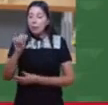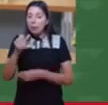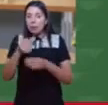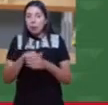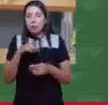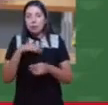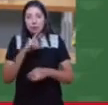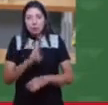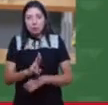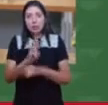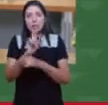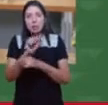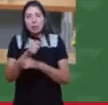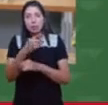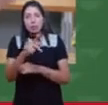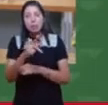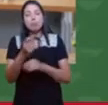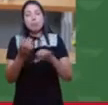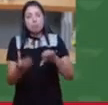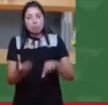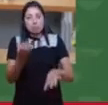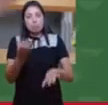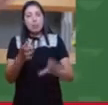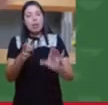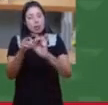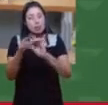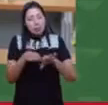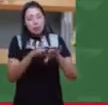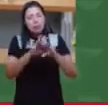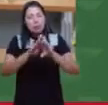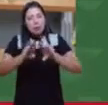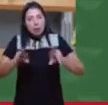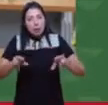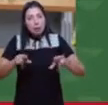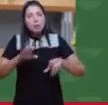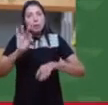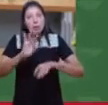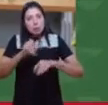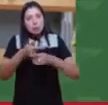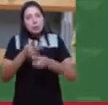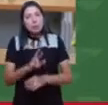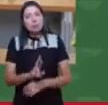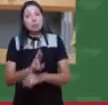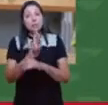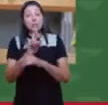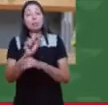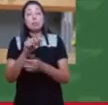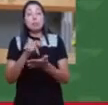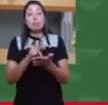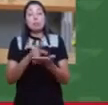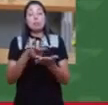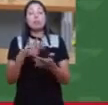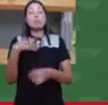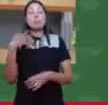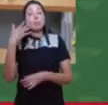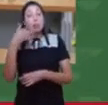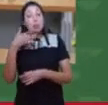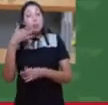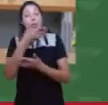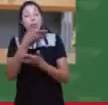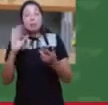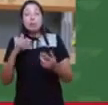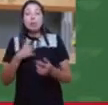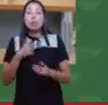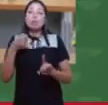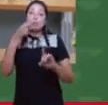sua representação. Isso é o parlamento. A democracia, a pluralidade, a proporcionalidade é representada efetivamente no parlamento. É isso que